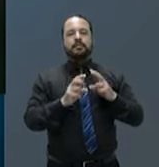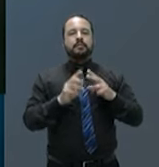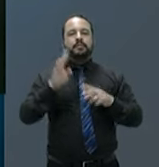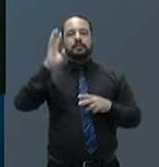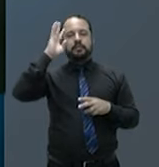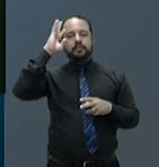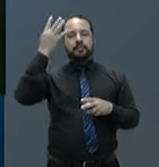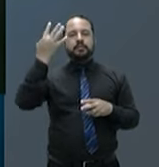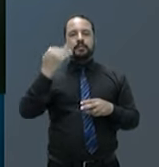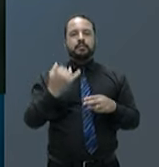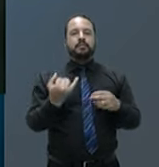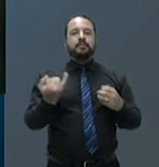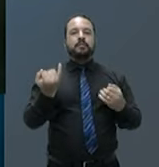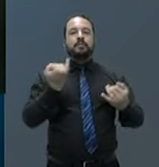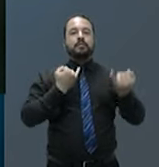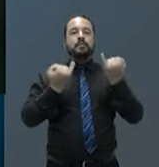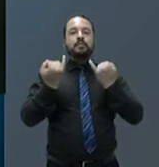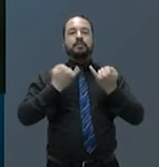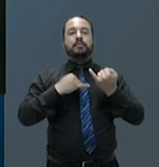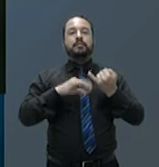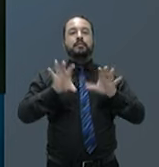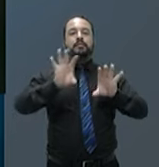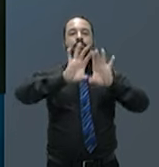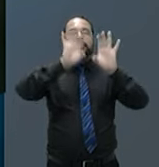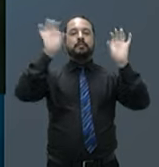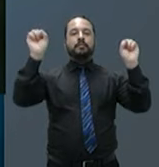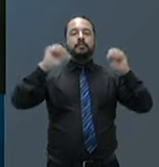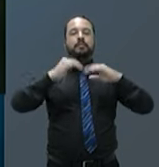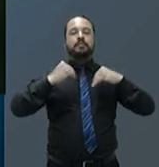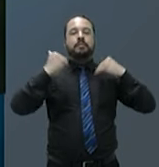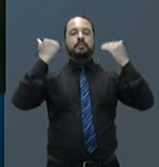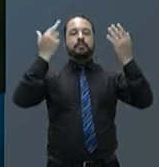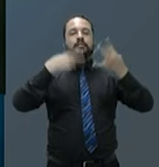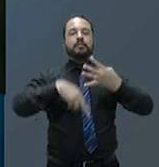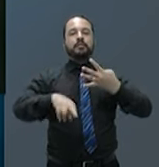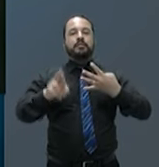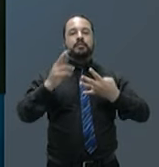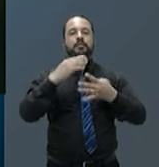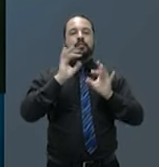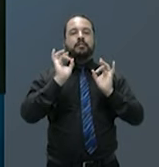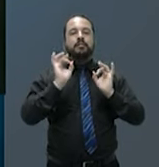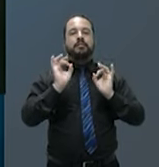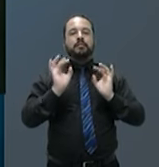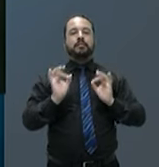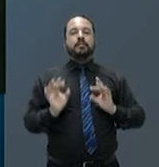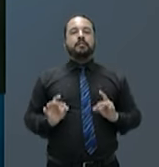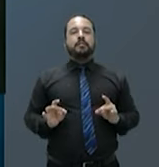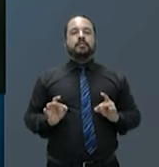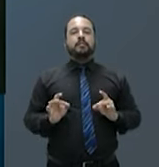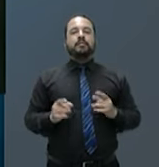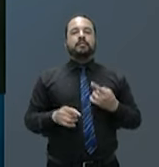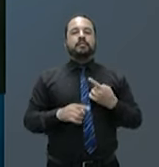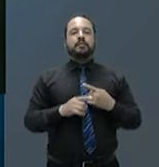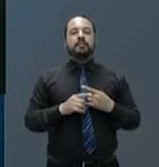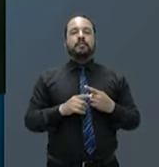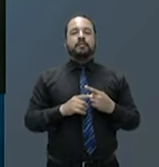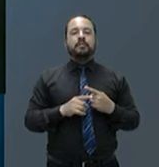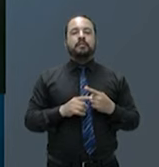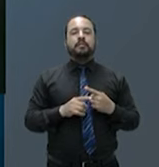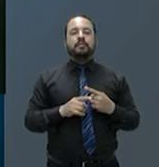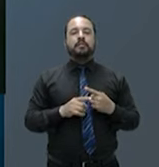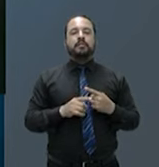de tribunal superior, proferida em sede de recurso extraordinário ou especial submetido ao regime dos